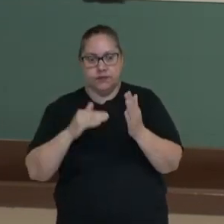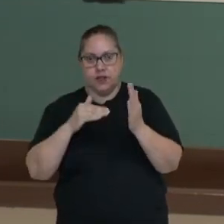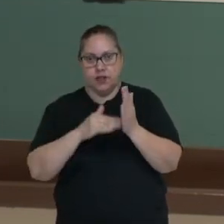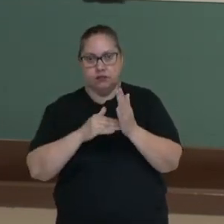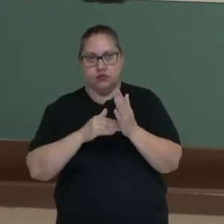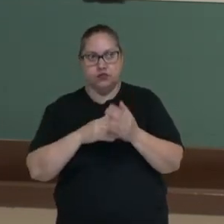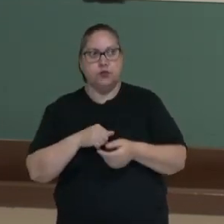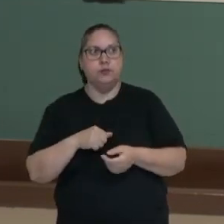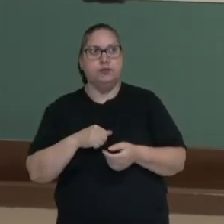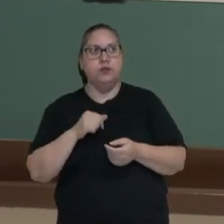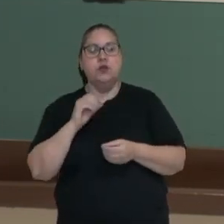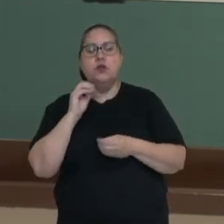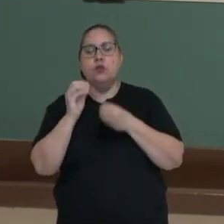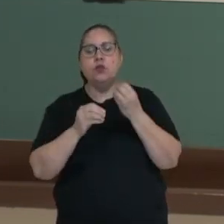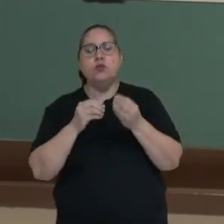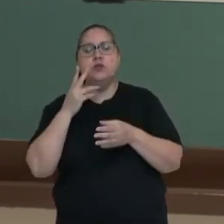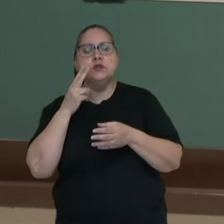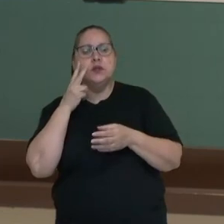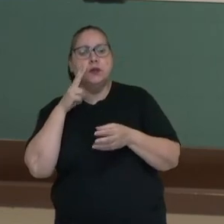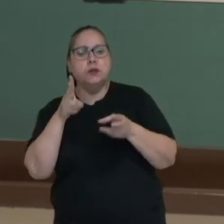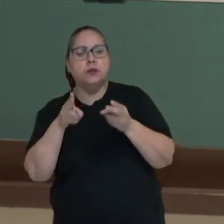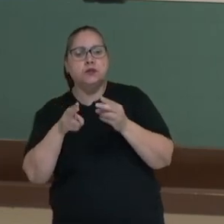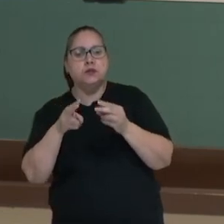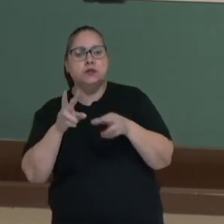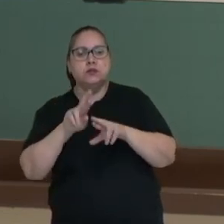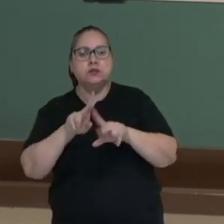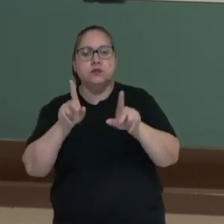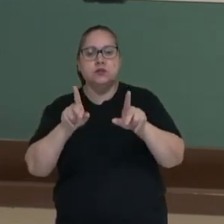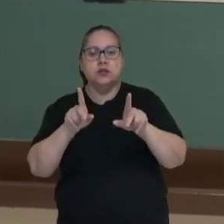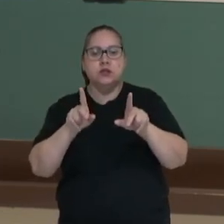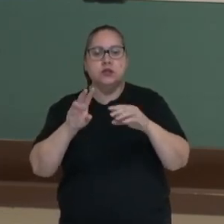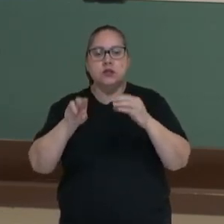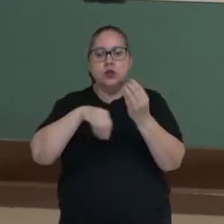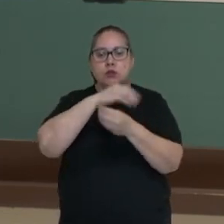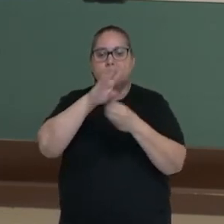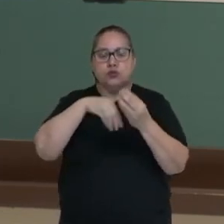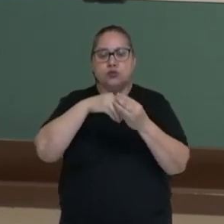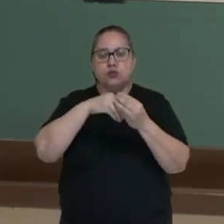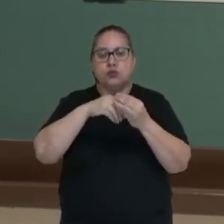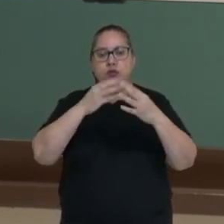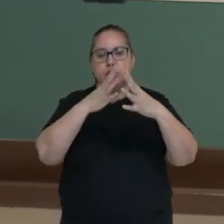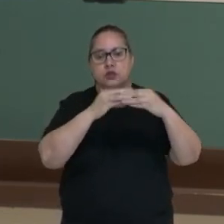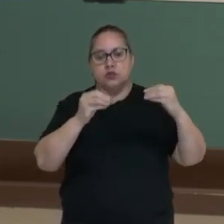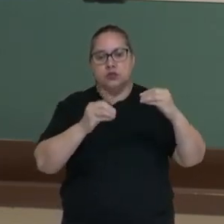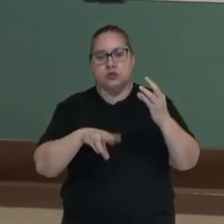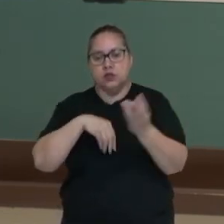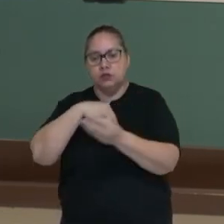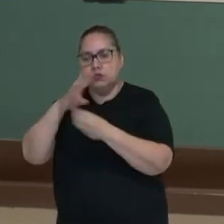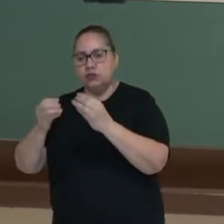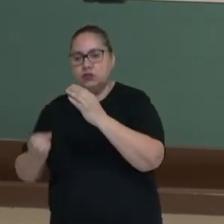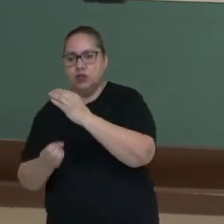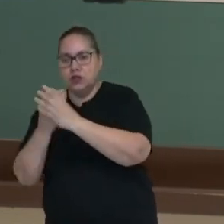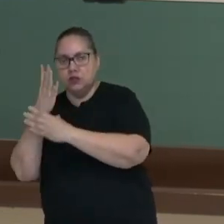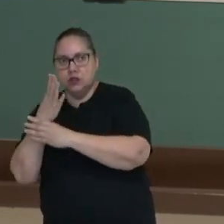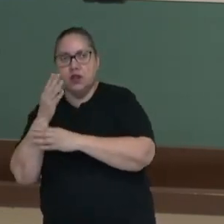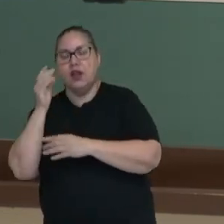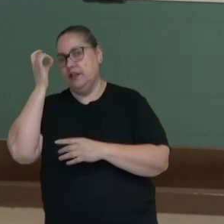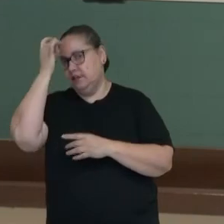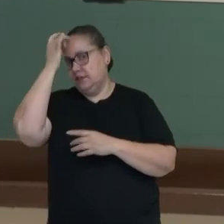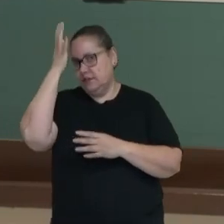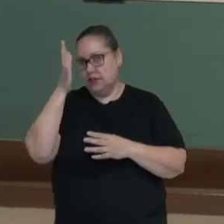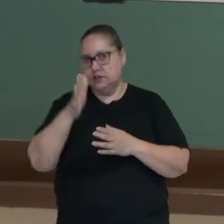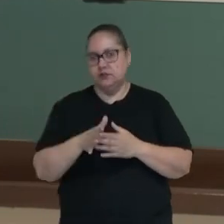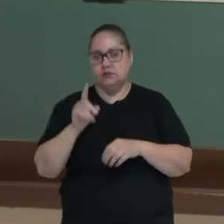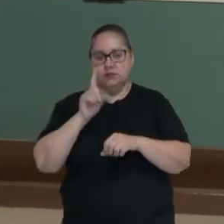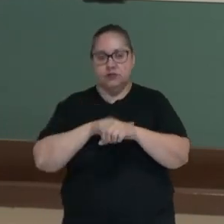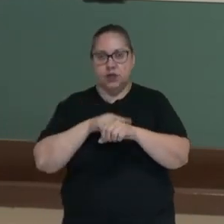última atividade. Como você distingue então uma mistura homogênea de uma mistura heterogênea? Essa é fácil. Eu